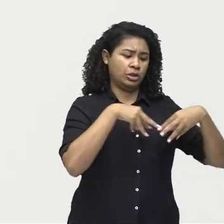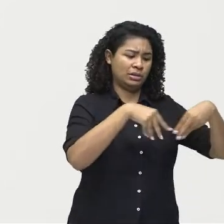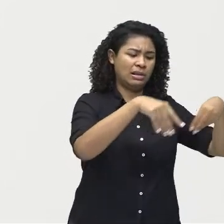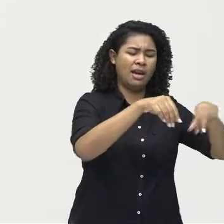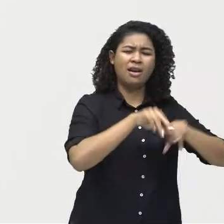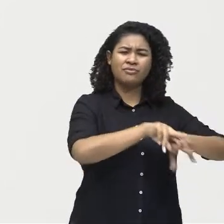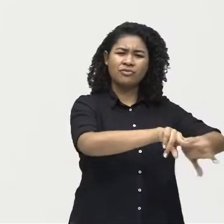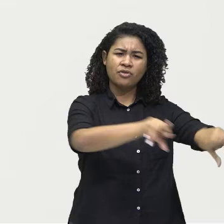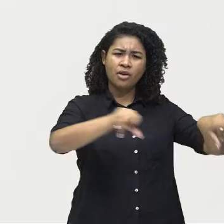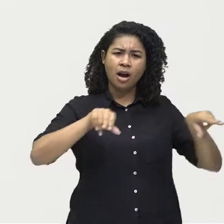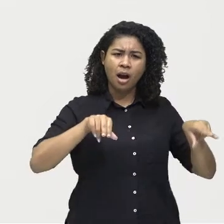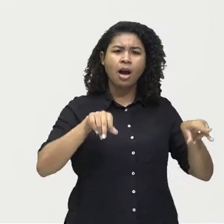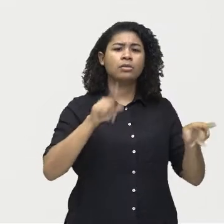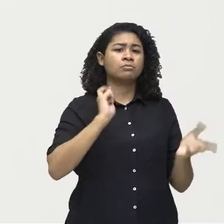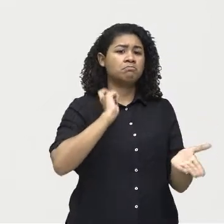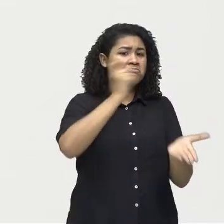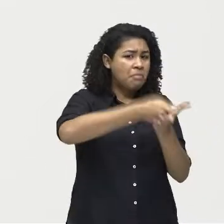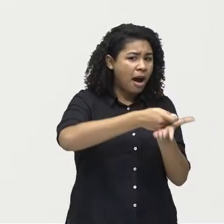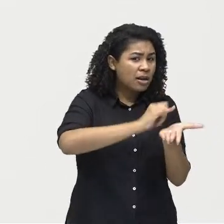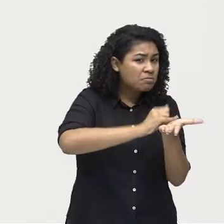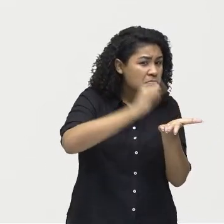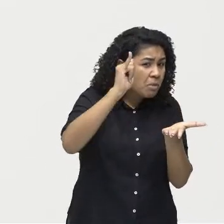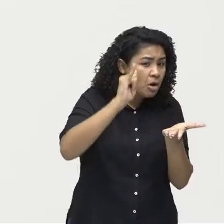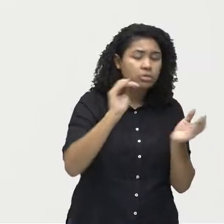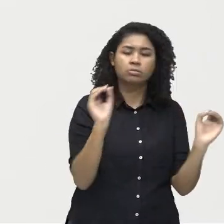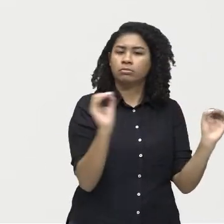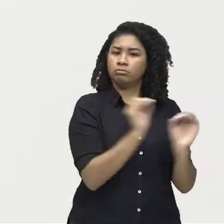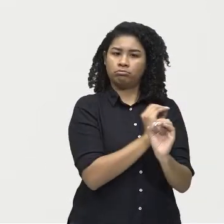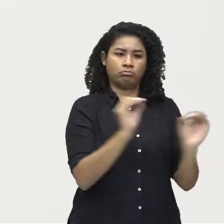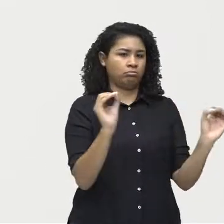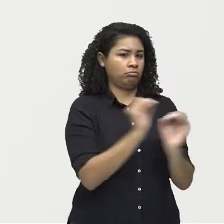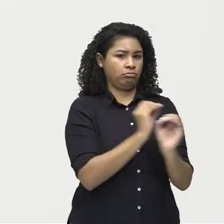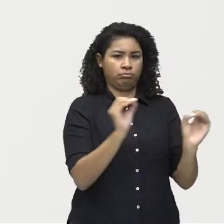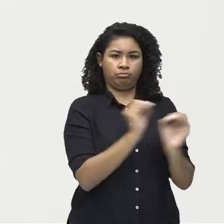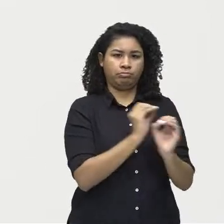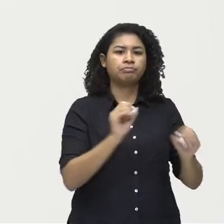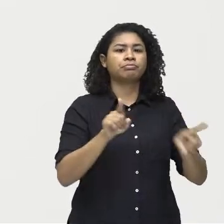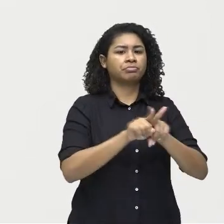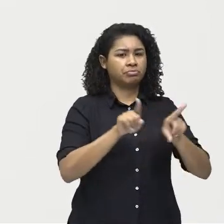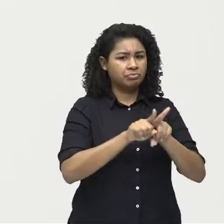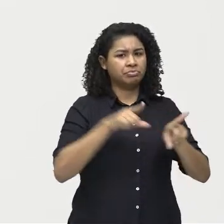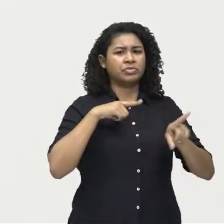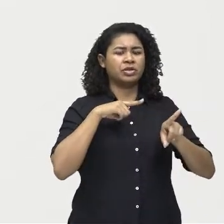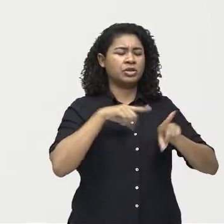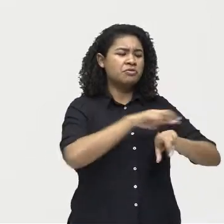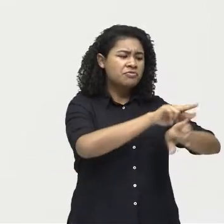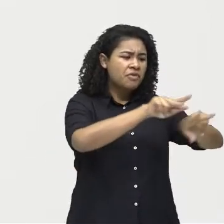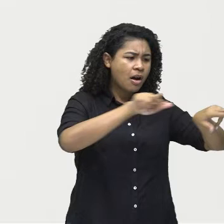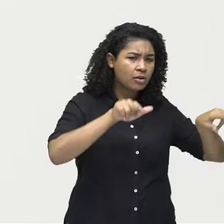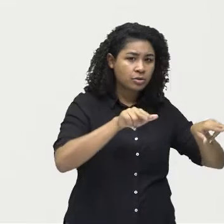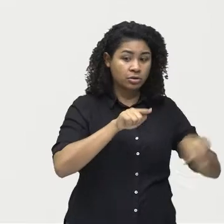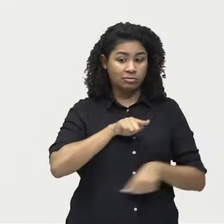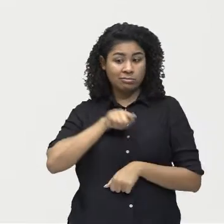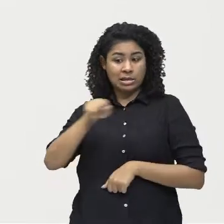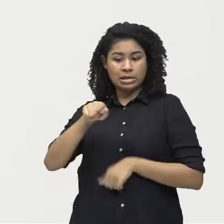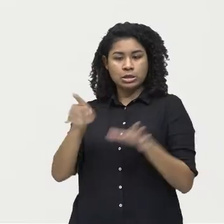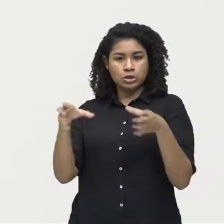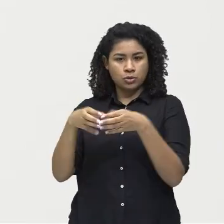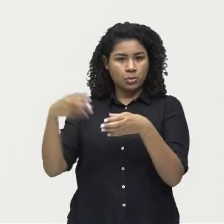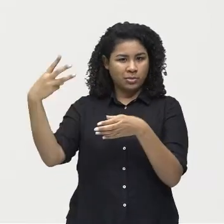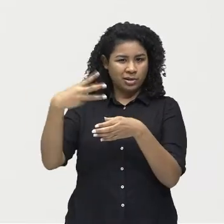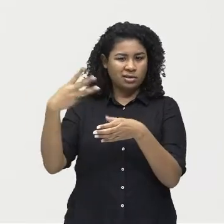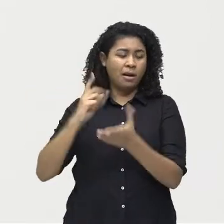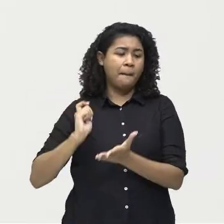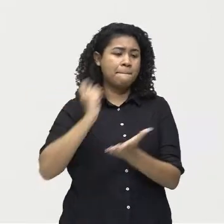todas as suas despesas cobertas pelos impostos pagos pelo terceiro estado. Agora a gente vai colocar para vocês uma imagem